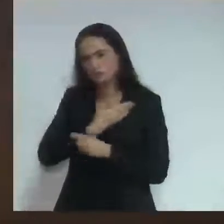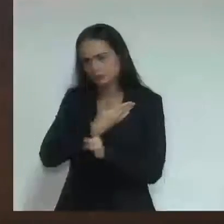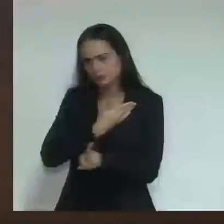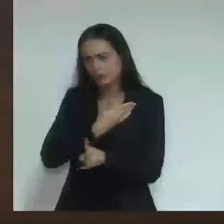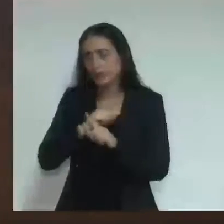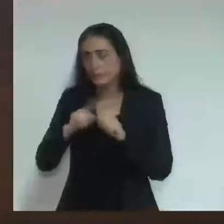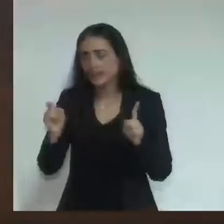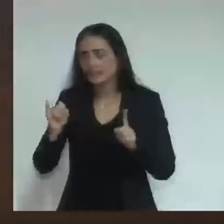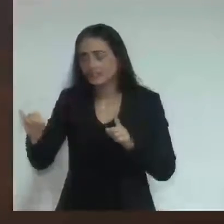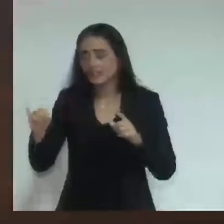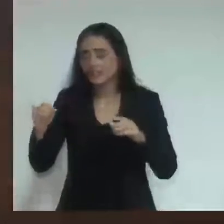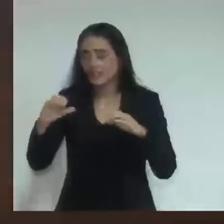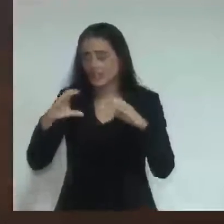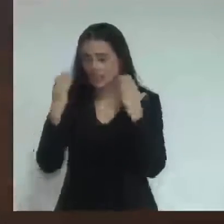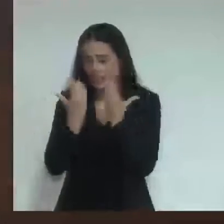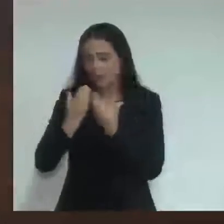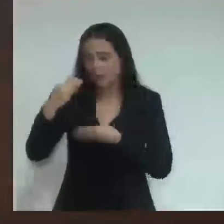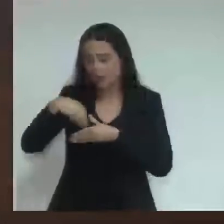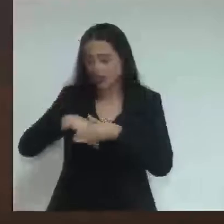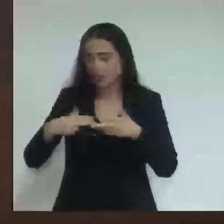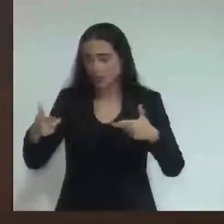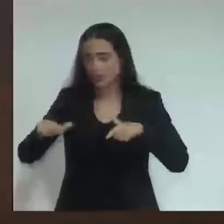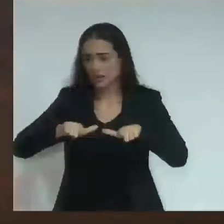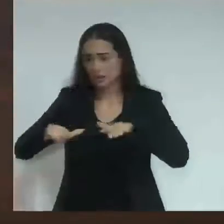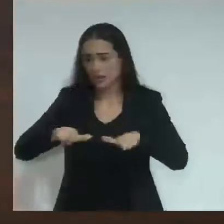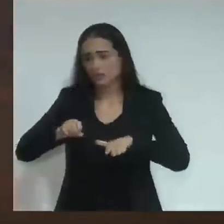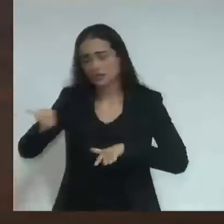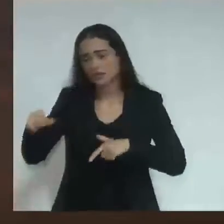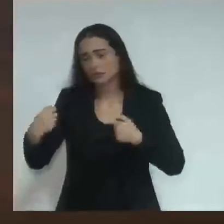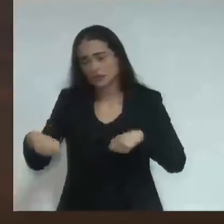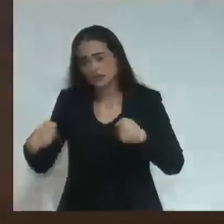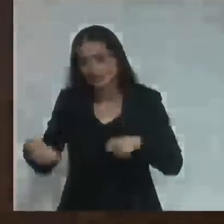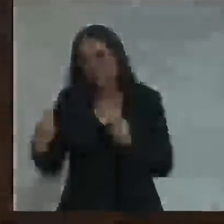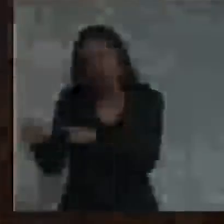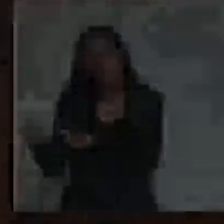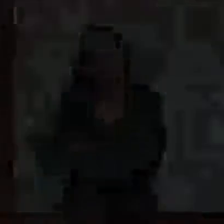não vou hesitar em um minuto, seja para qual vereador for. Meu boa noite e muito obrigado.